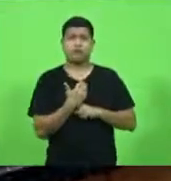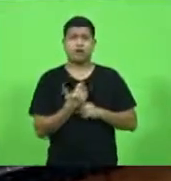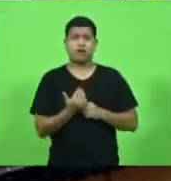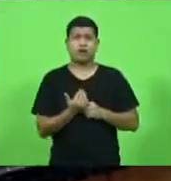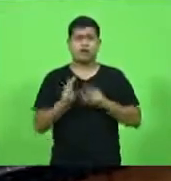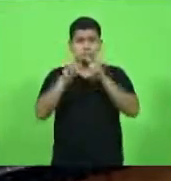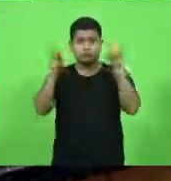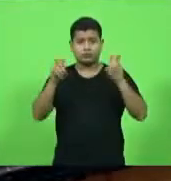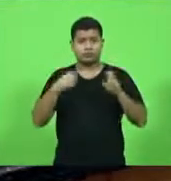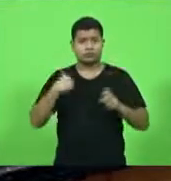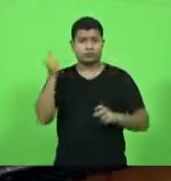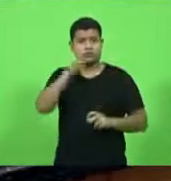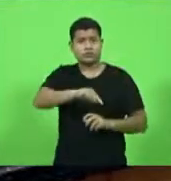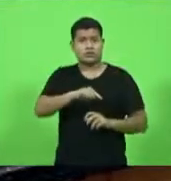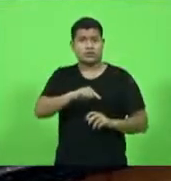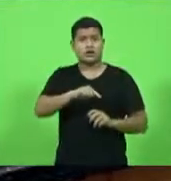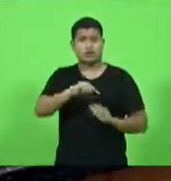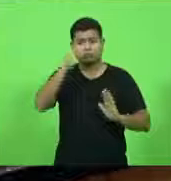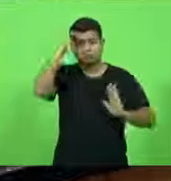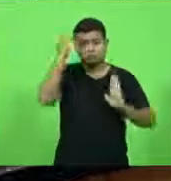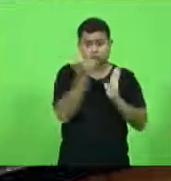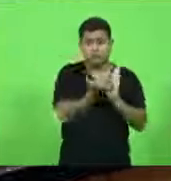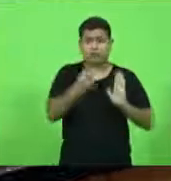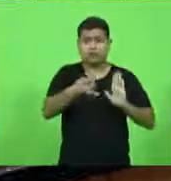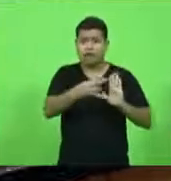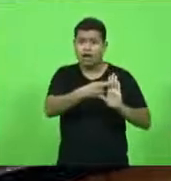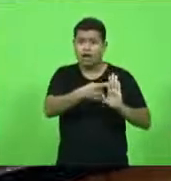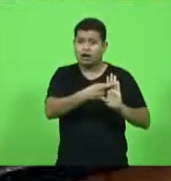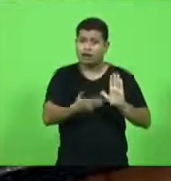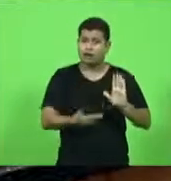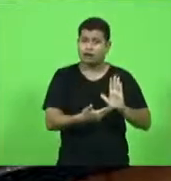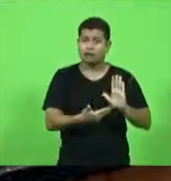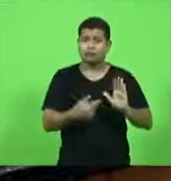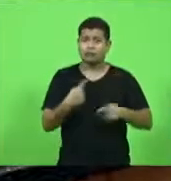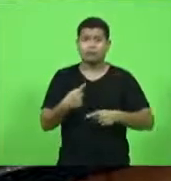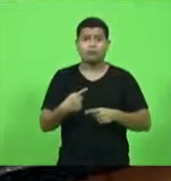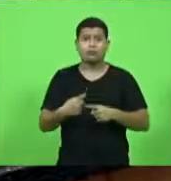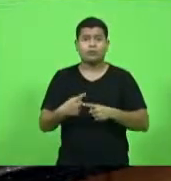gente começar a cumprir prazo. Porque senão a gente não apresenta mais um projeto.